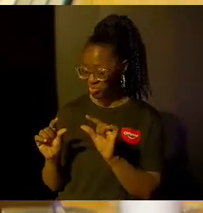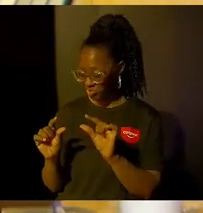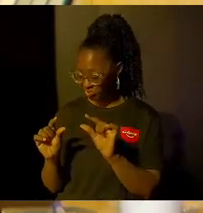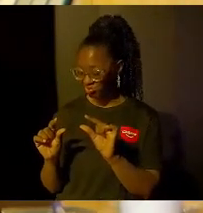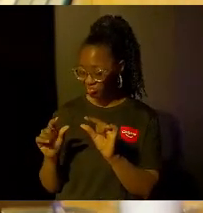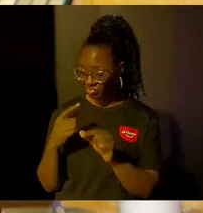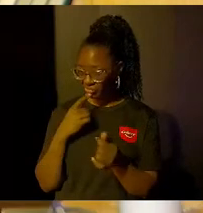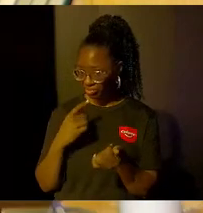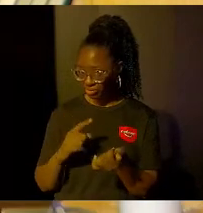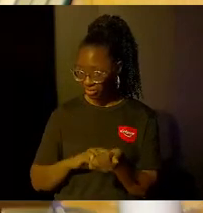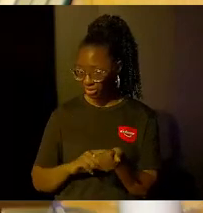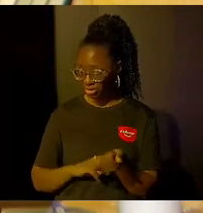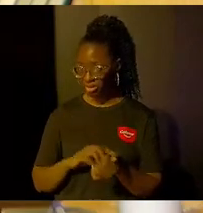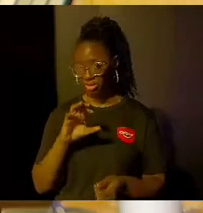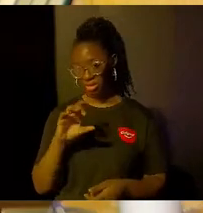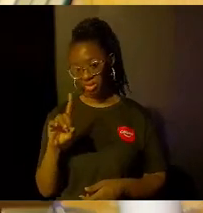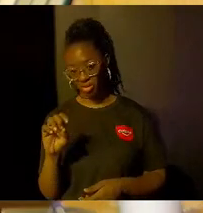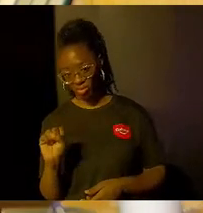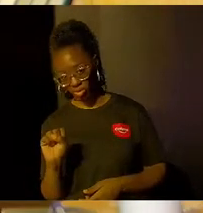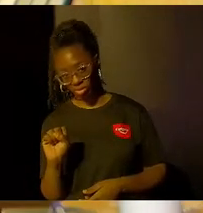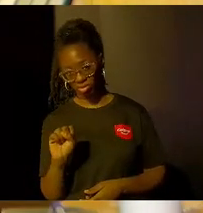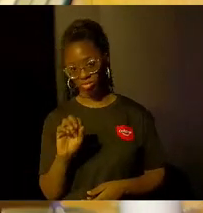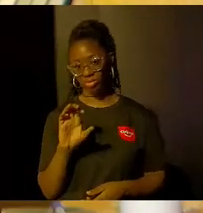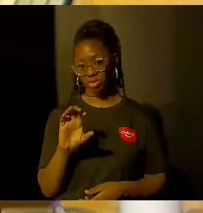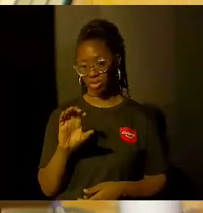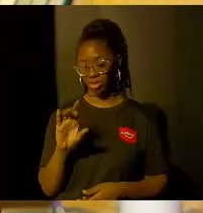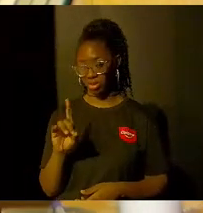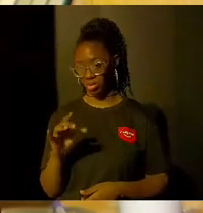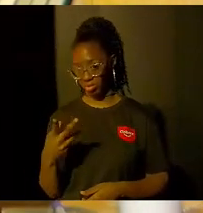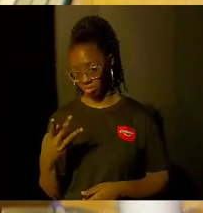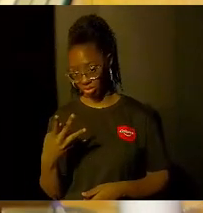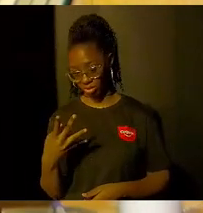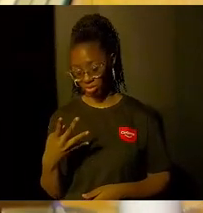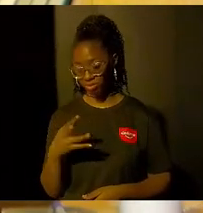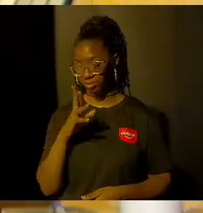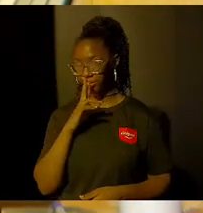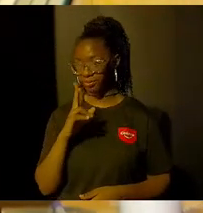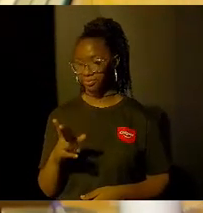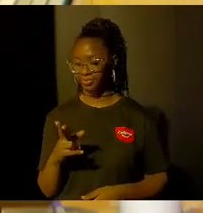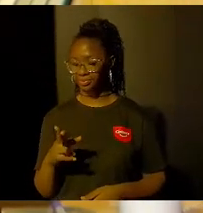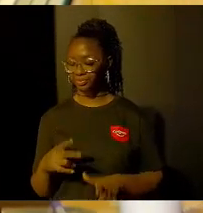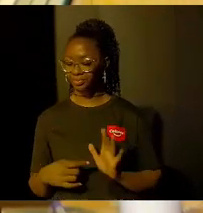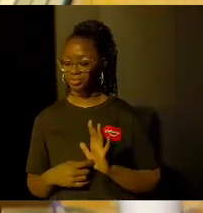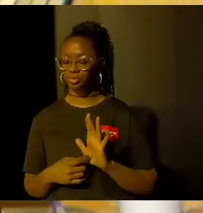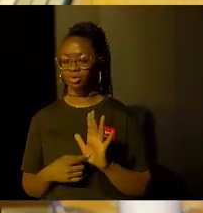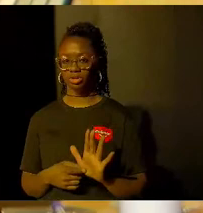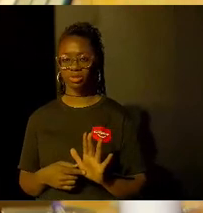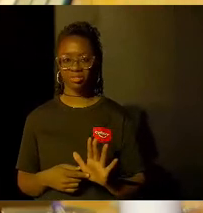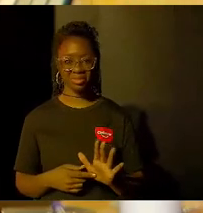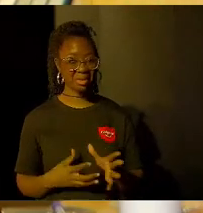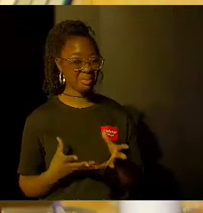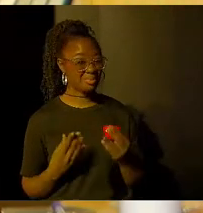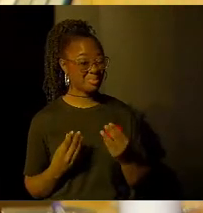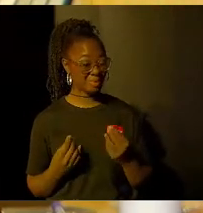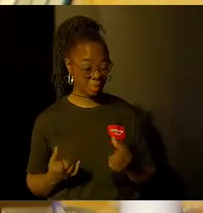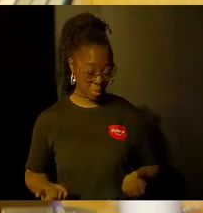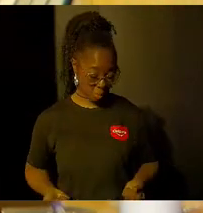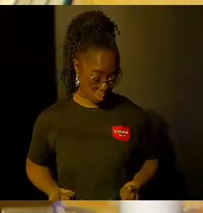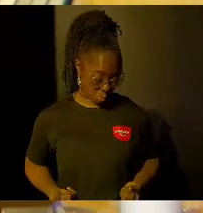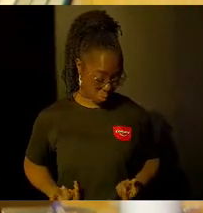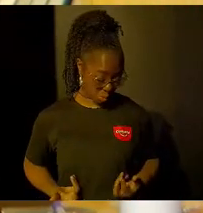sede4 e cd8 o resultado acusava a presença avançada do vírus do meu organismo